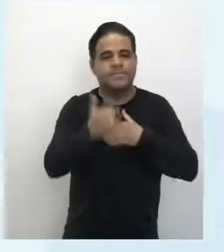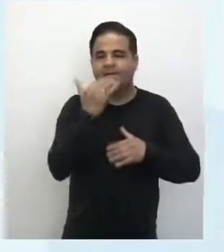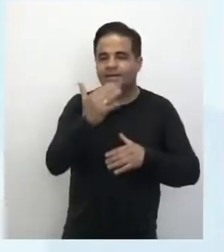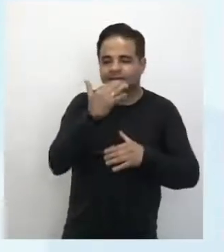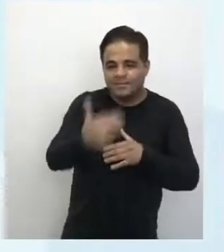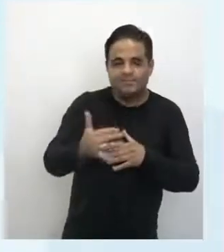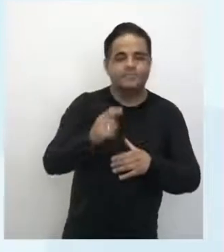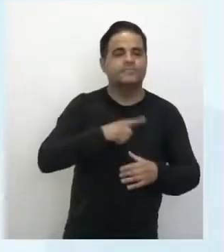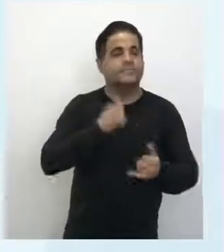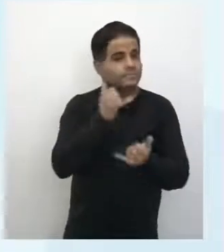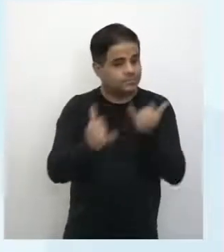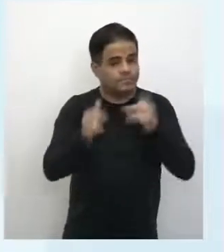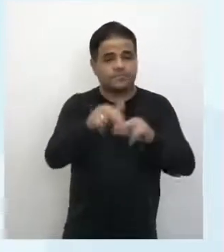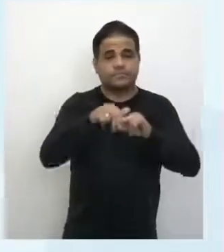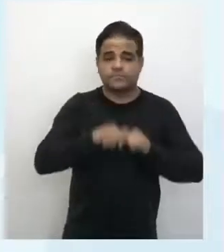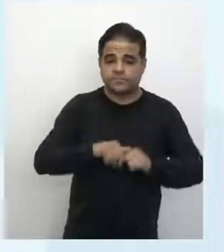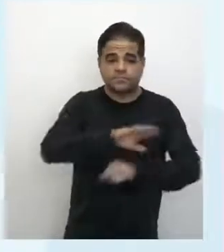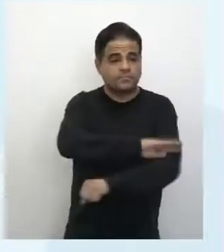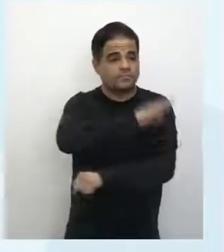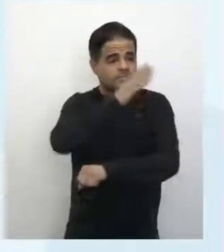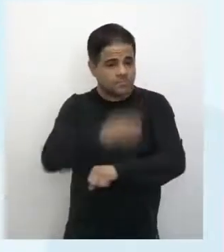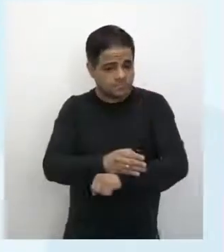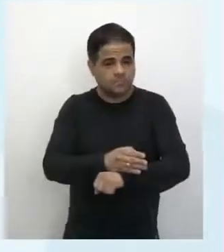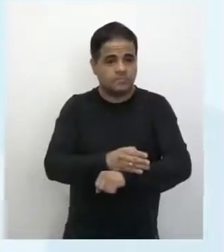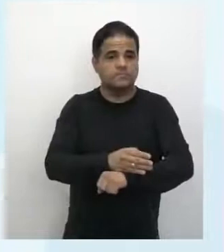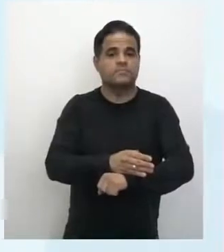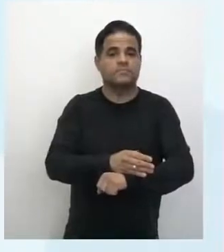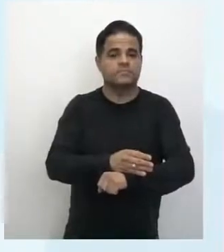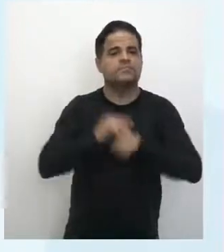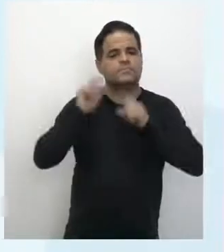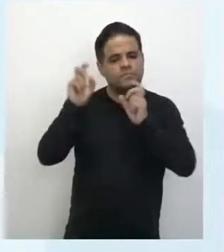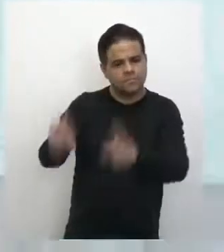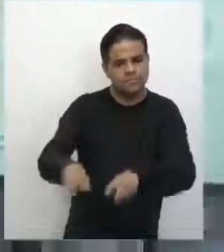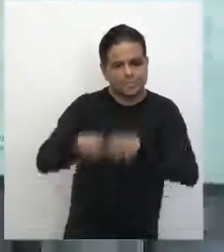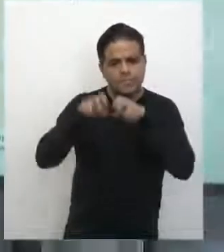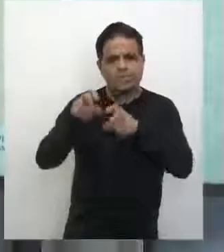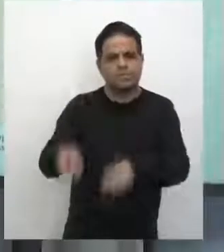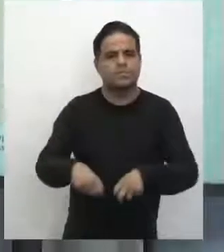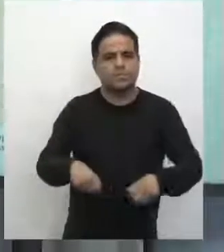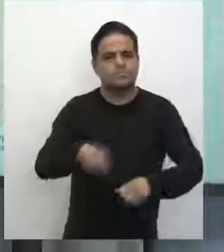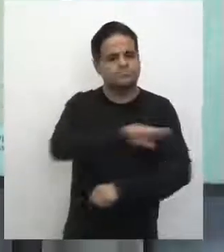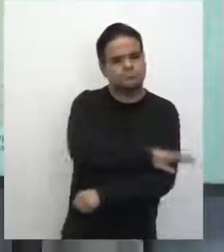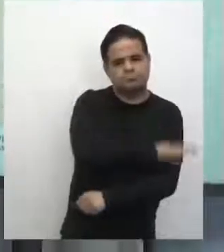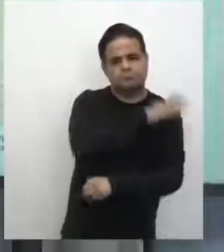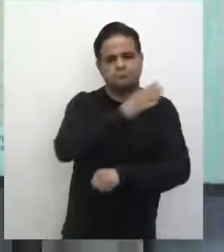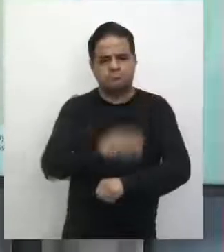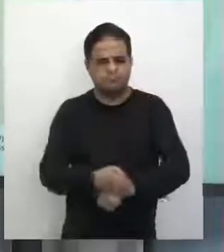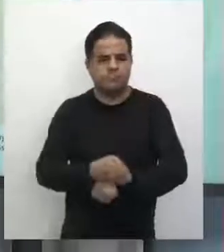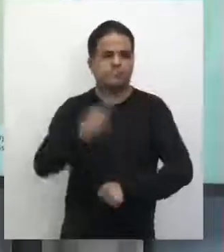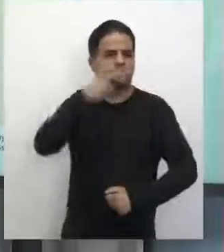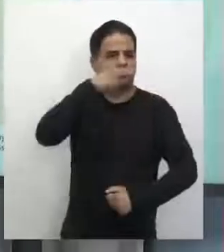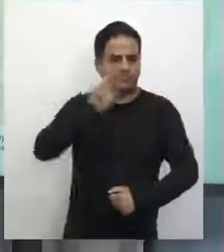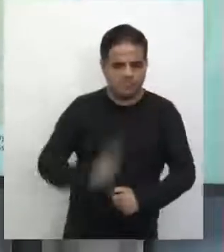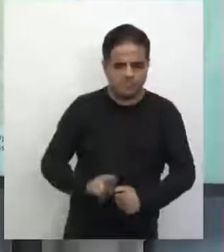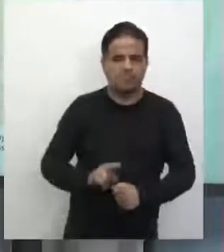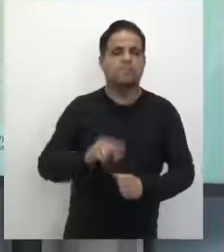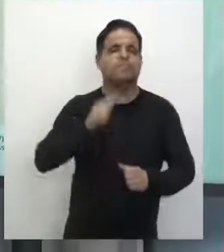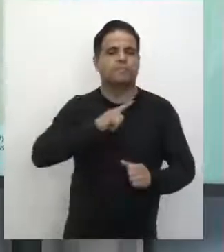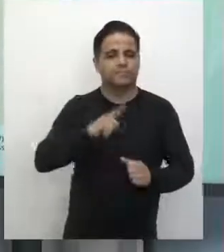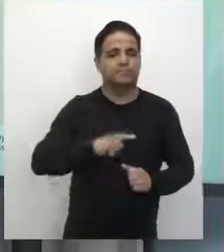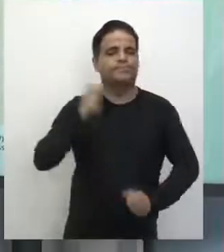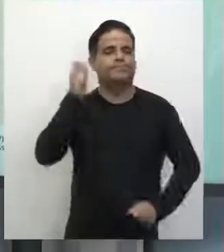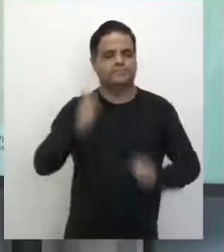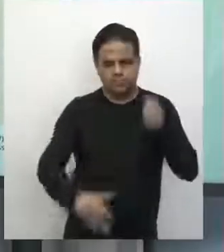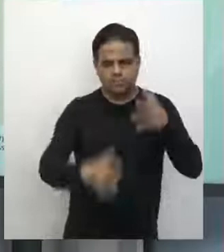línguas urálicas por causa do Monte Urai, né? Os Montes Urais, né? Que são aqueles montes lá na Rússia, né? Que até é